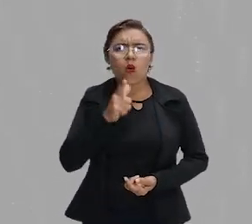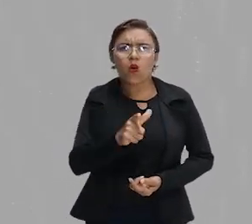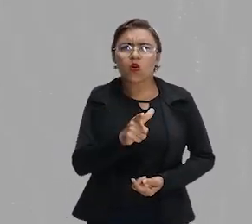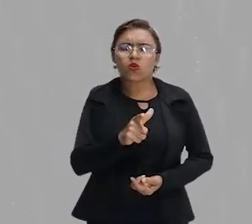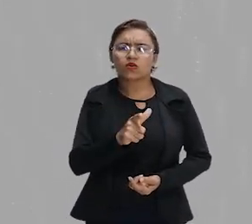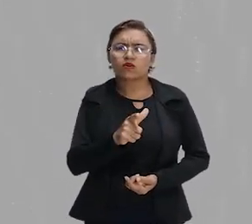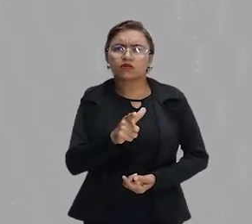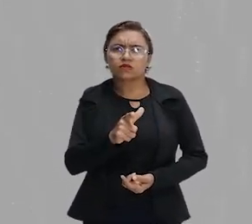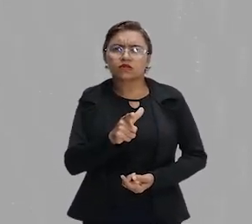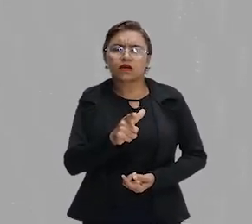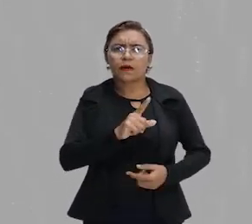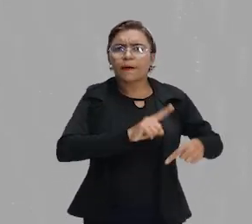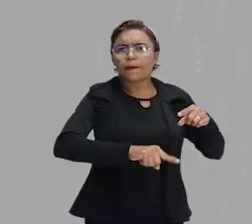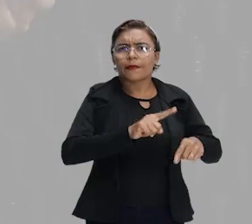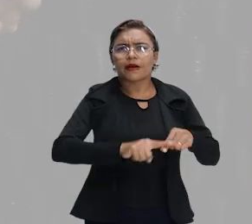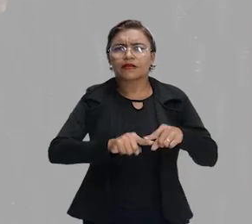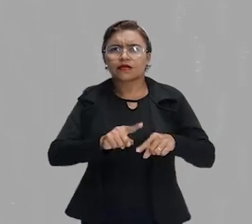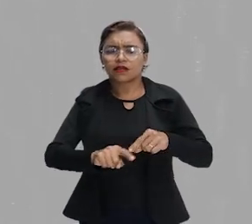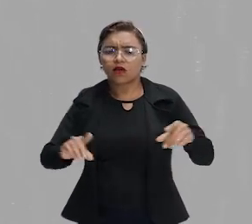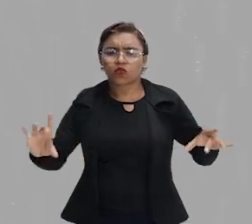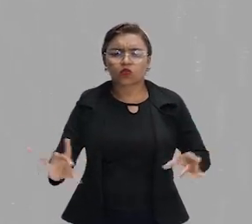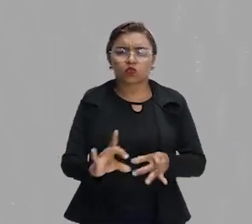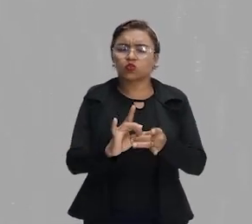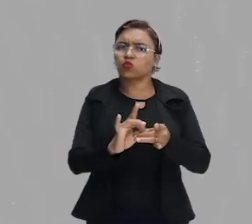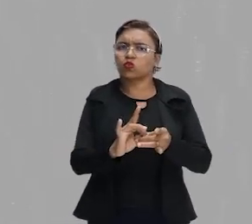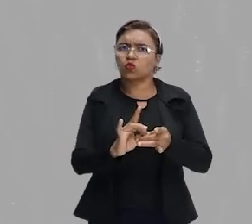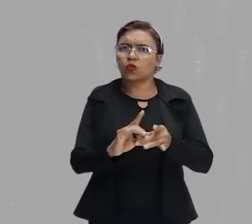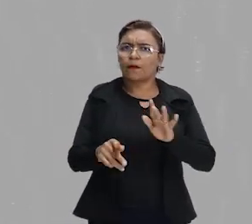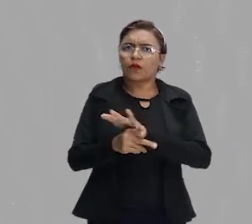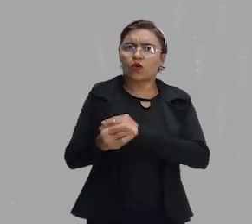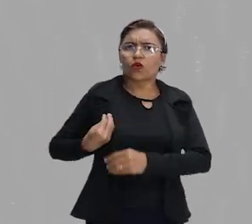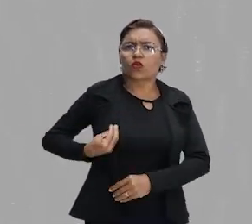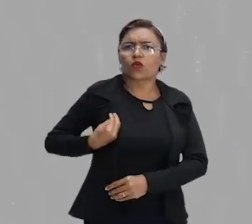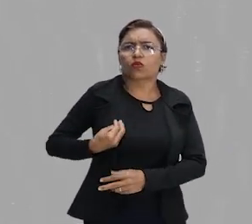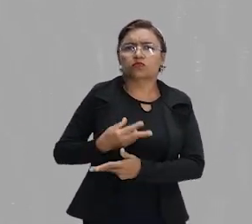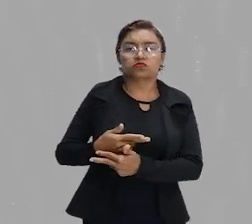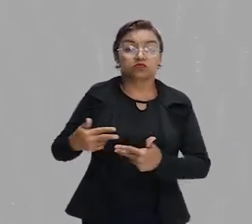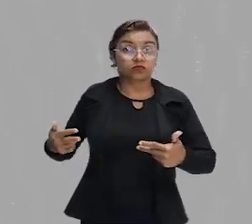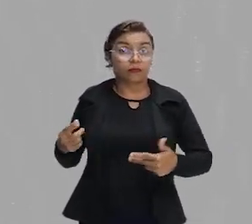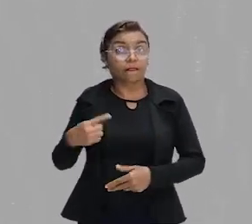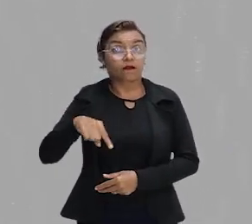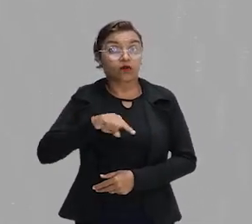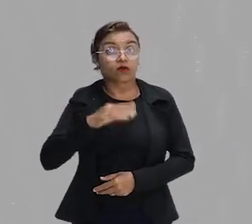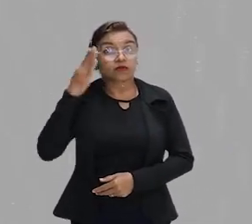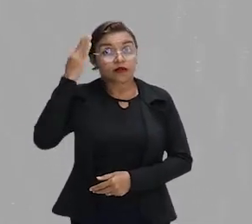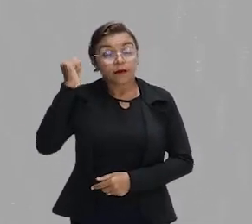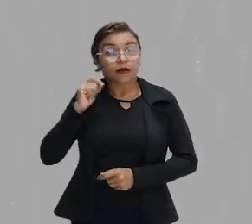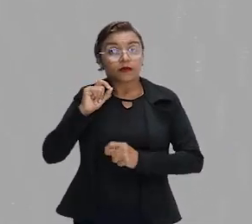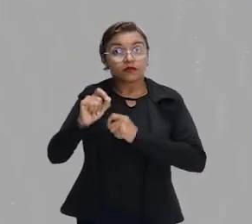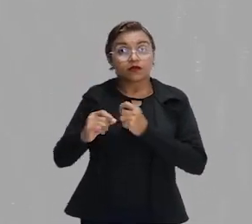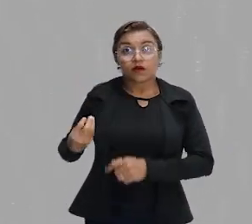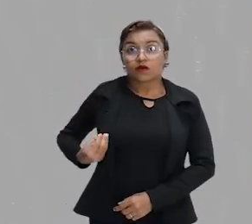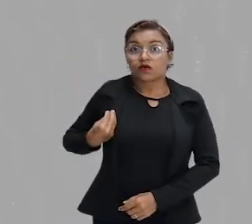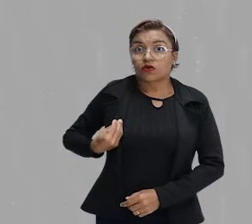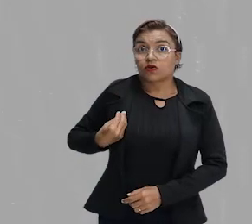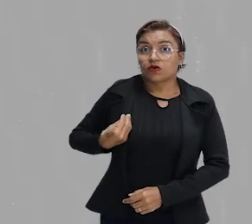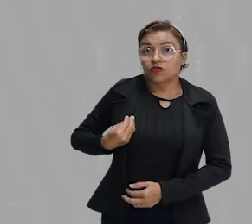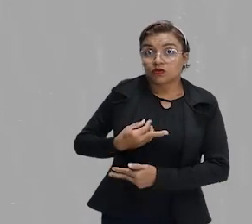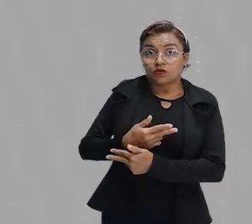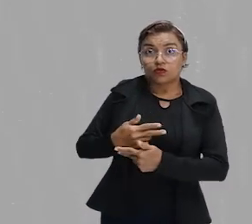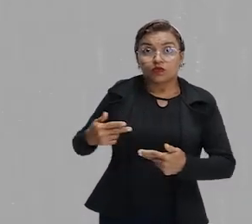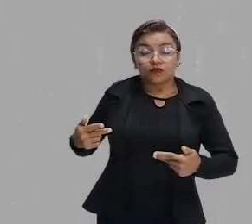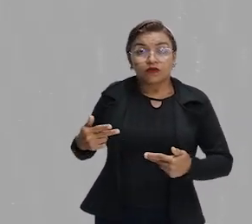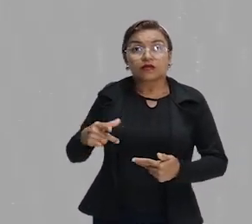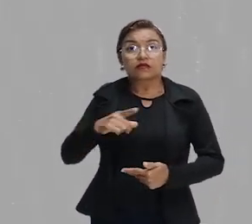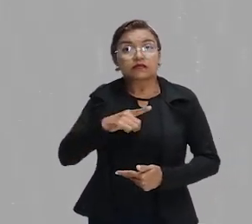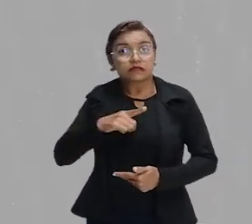fundir o material genético dele com o material genético dos seres vivos? Porque, como nós sabemos, os seres vivos possuem como material genético